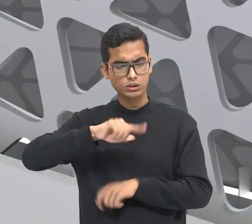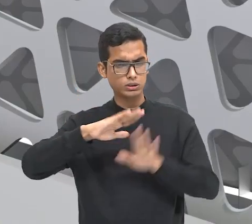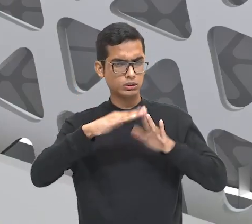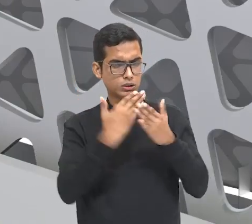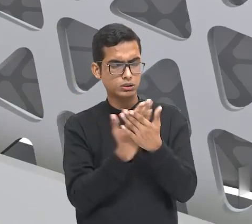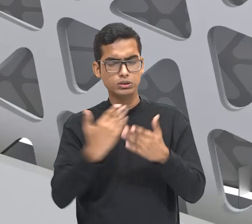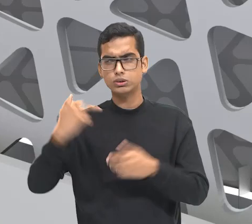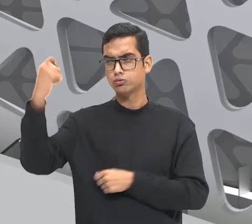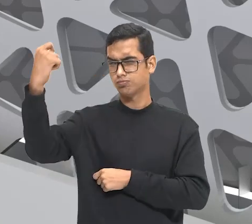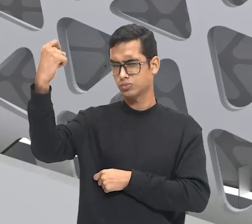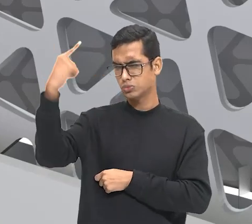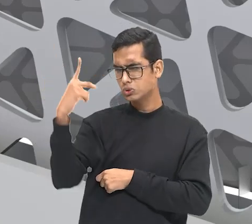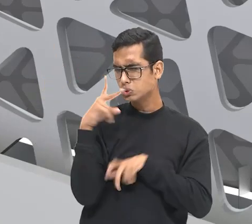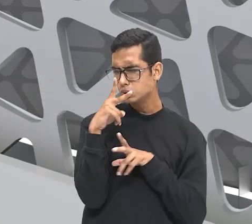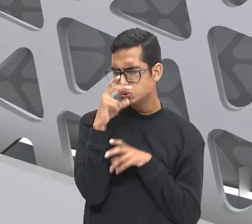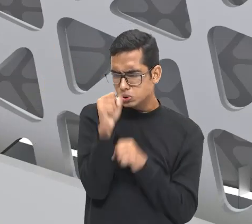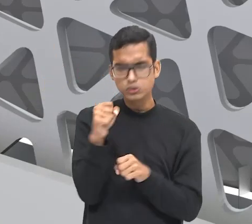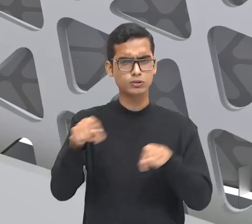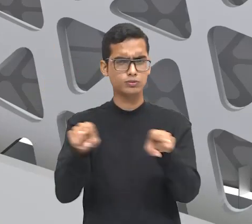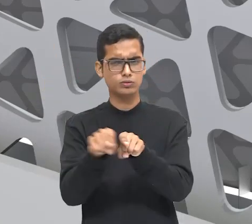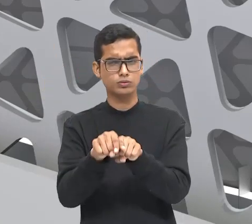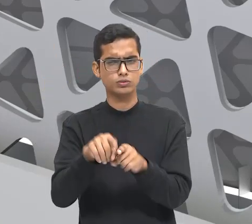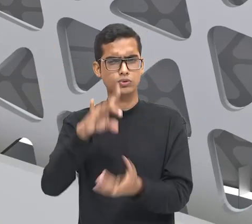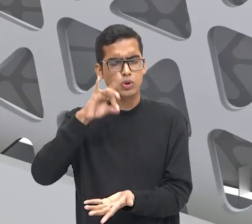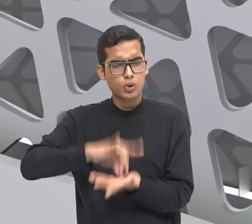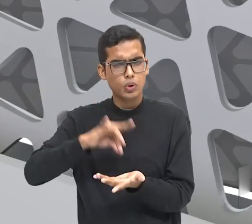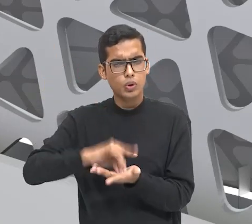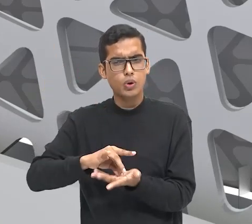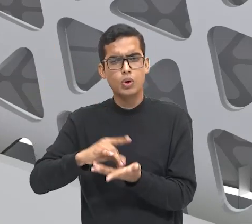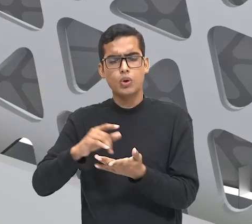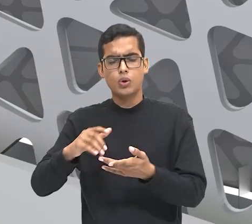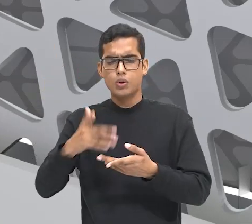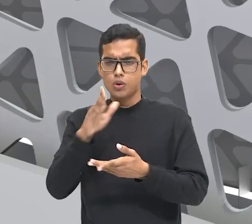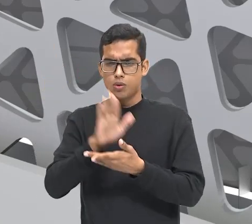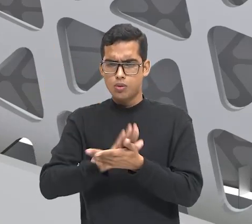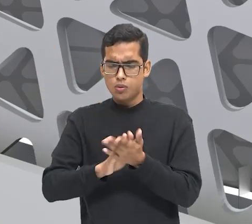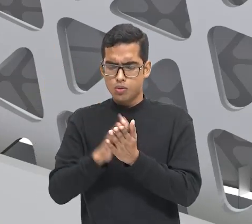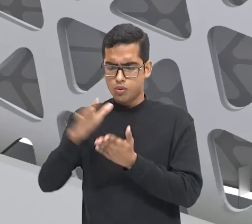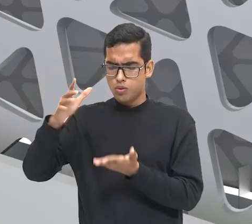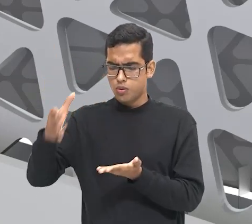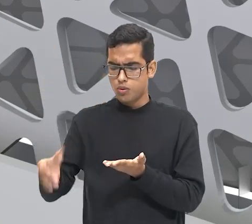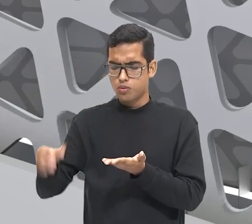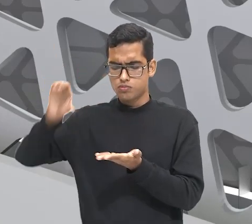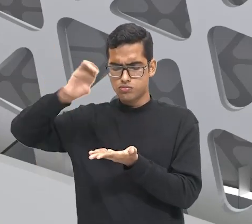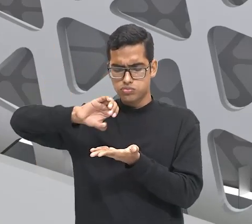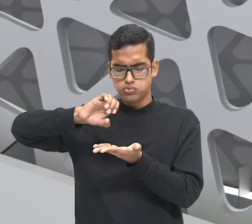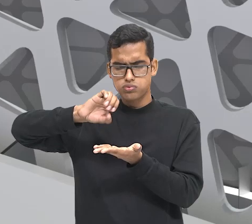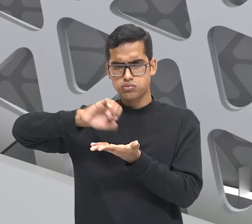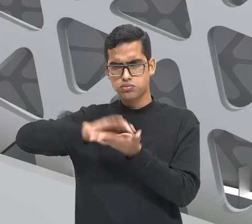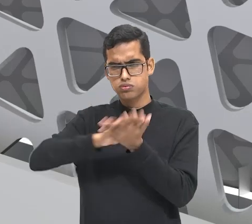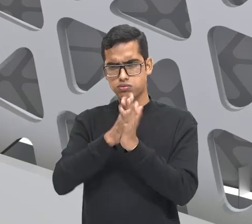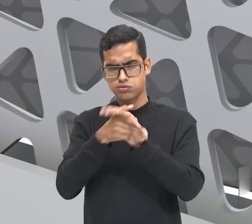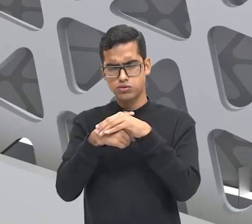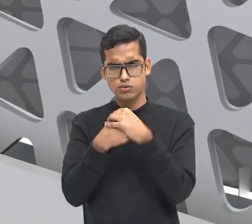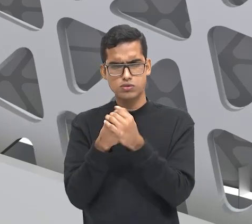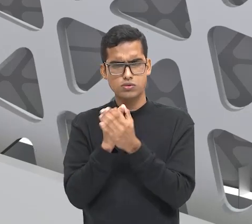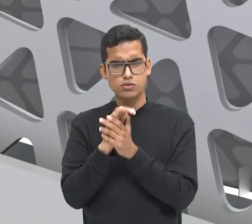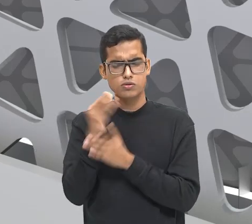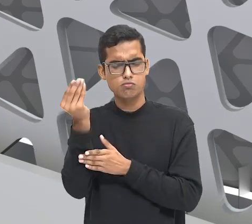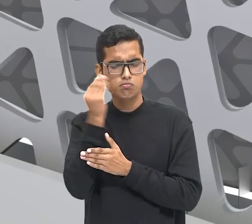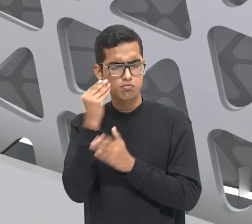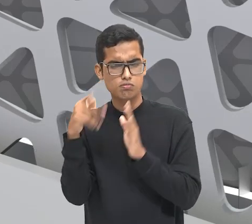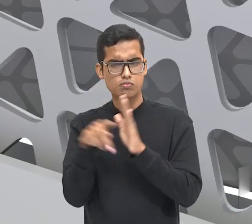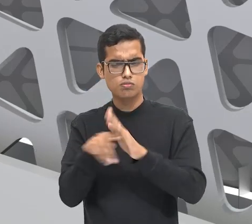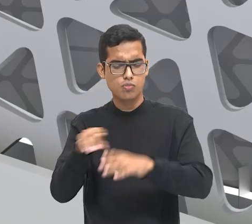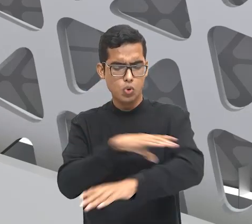escola, naquela hora que o sol está muito forte, está mais intenso, passa ali um protetor solar. Se não tiver o protetor solar, tenta se